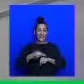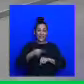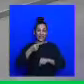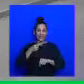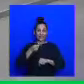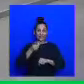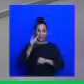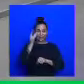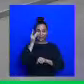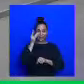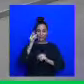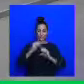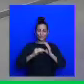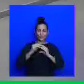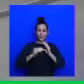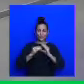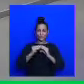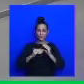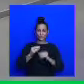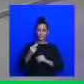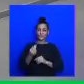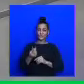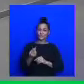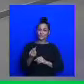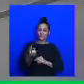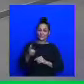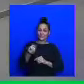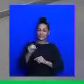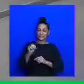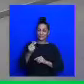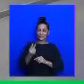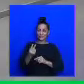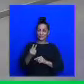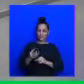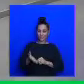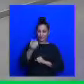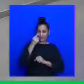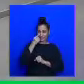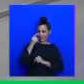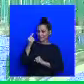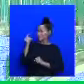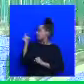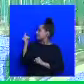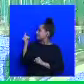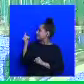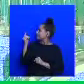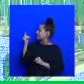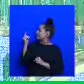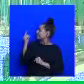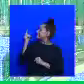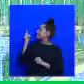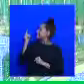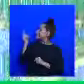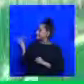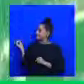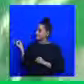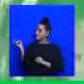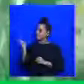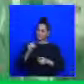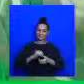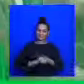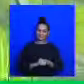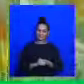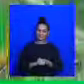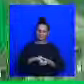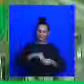Agora é a Mega Sena ao vivo, concurso 2602. Bolas posicionadas. Valendo!